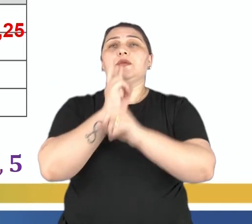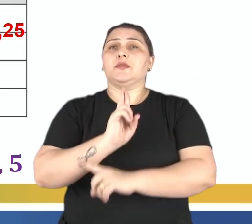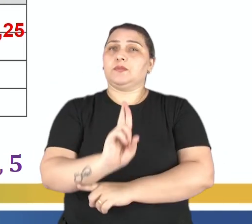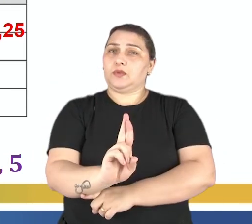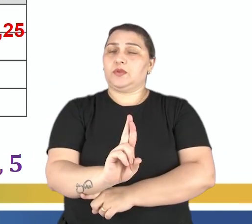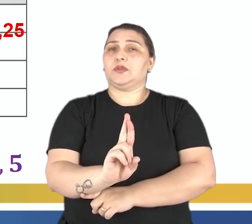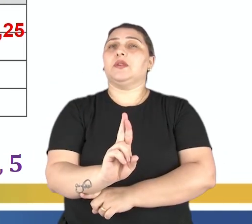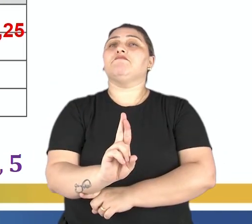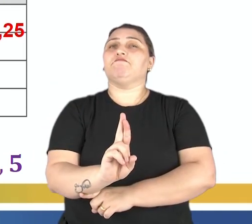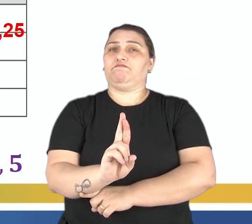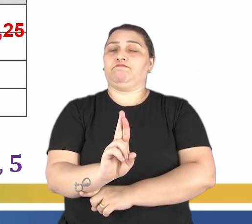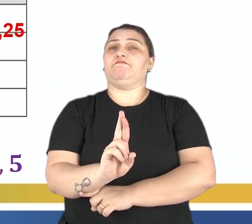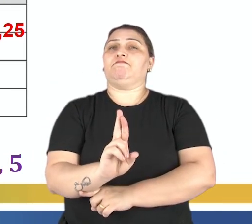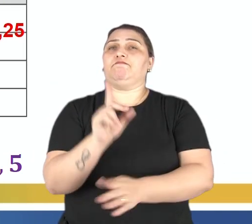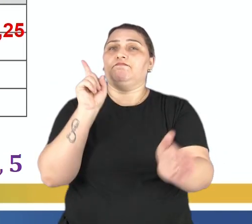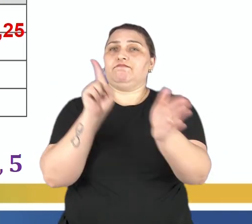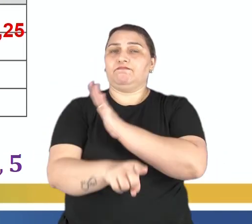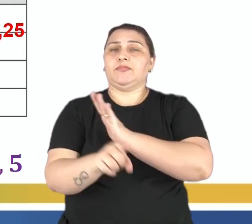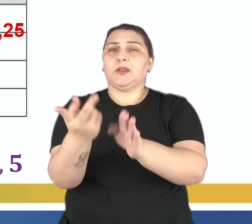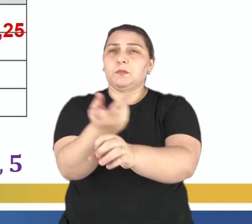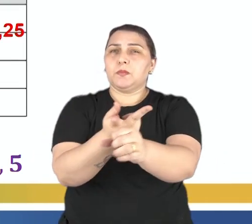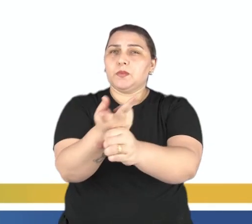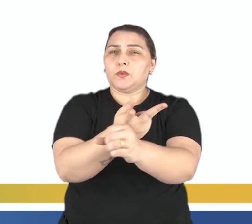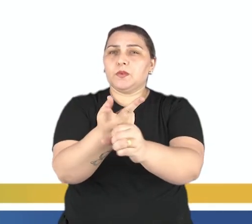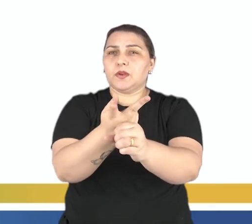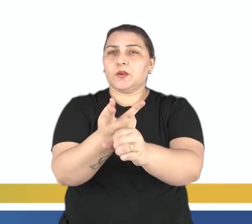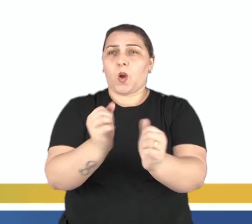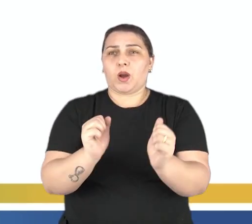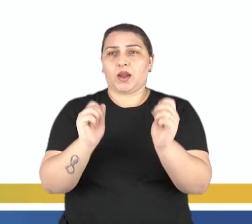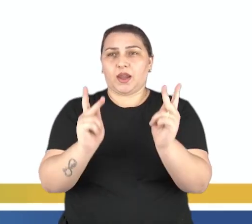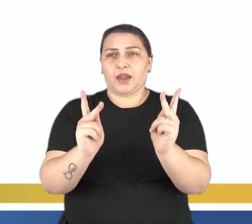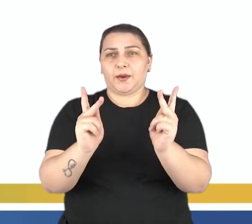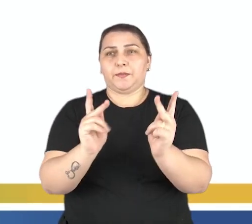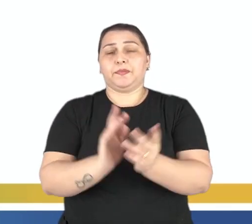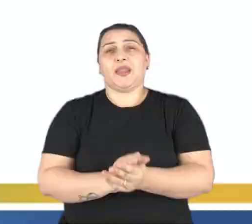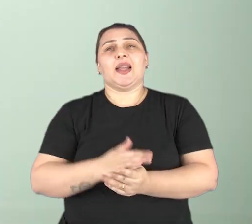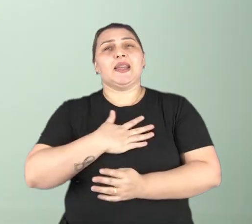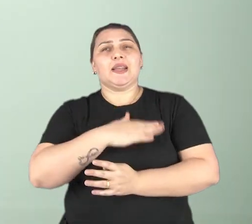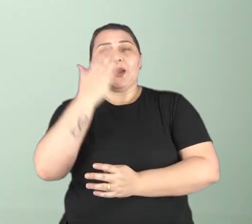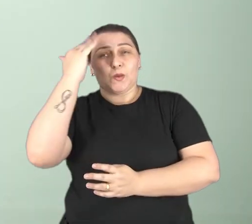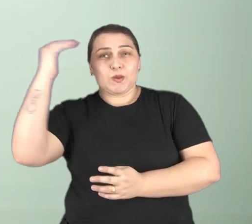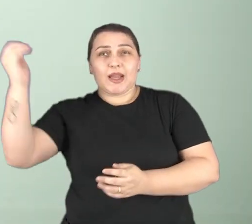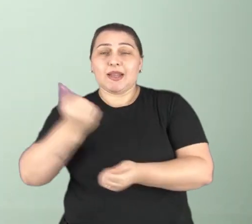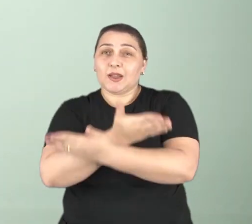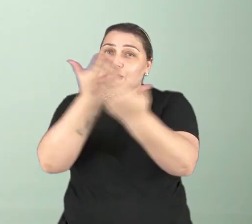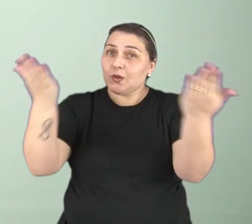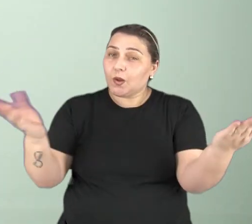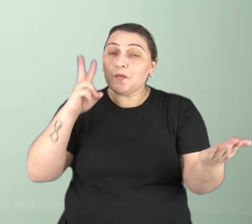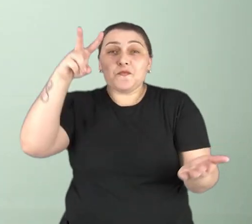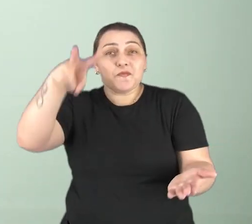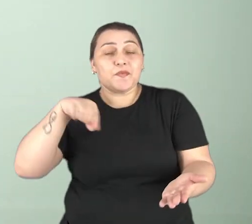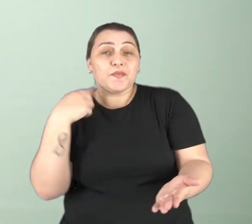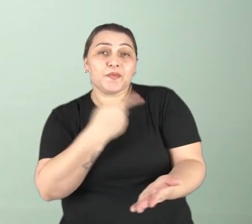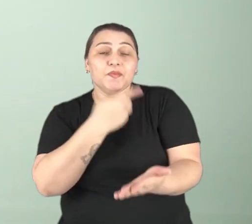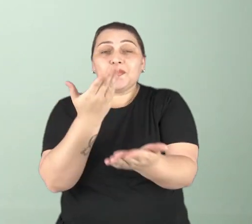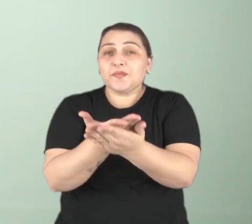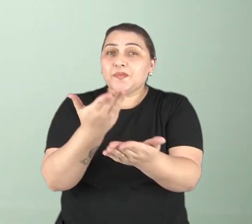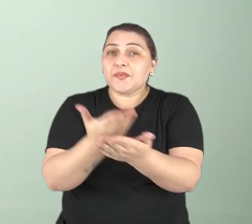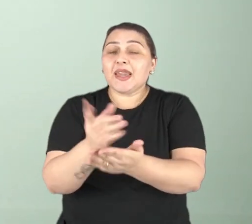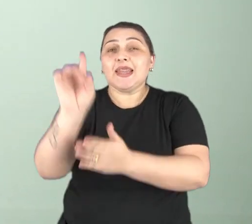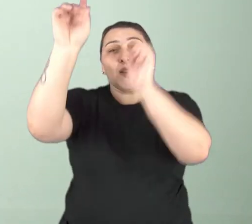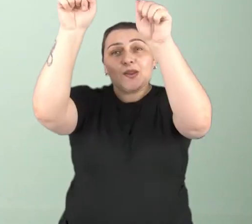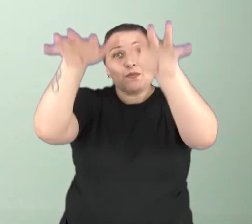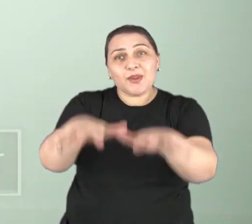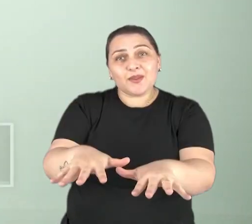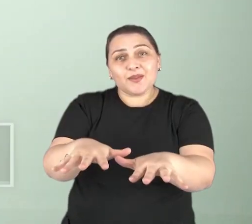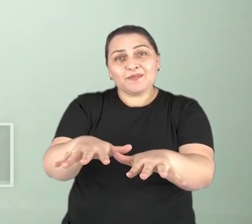que assim o comando da questão está procurando. Ok? Desejo sucesso a todos que puderam assistir a nossa aula e que Deus